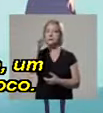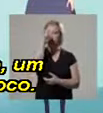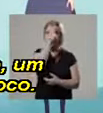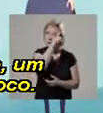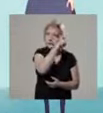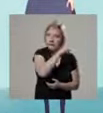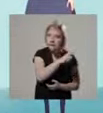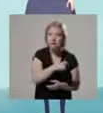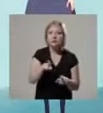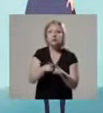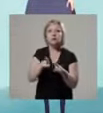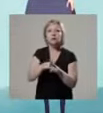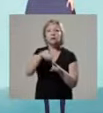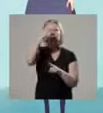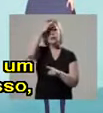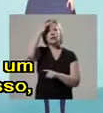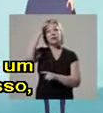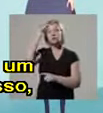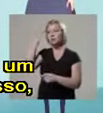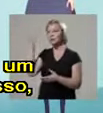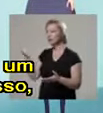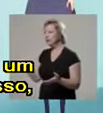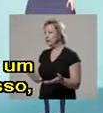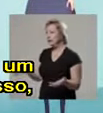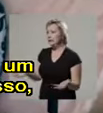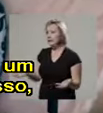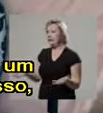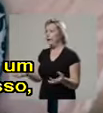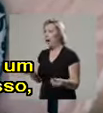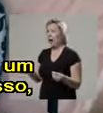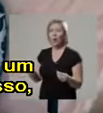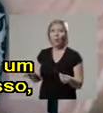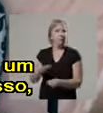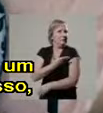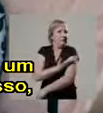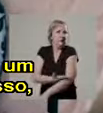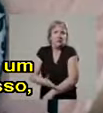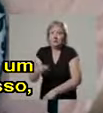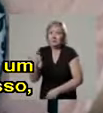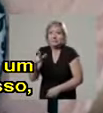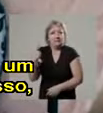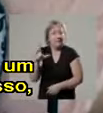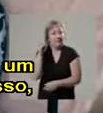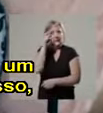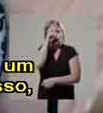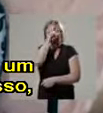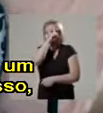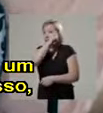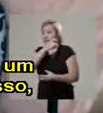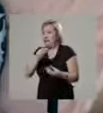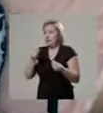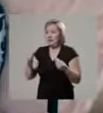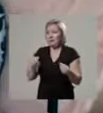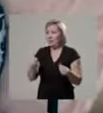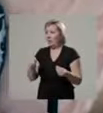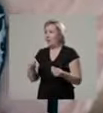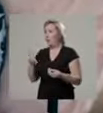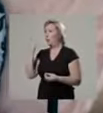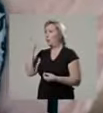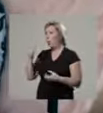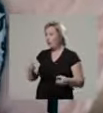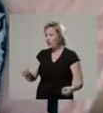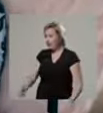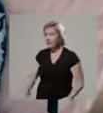risco danado, um sufoco, né? E os comissários nem um pouco habituados a isso, né? Aquilo